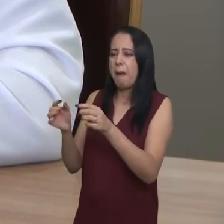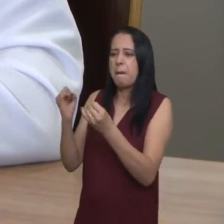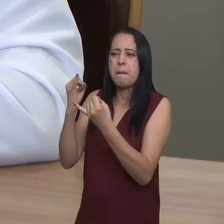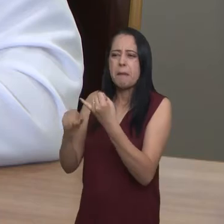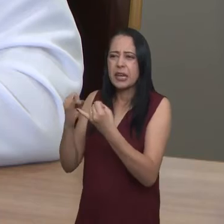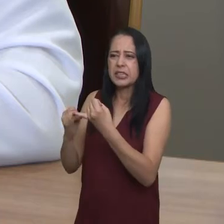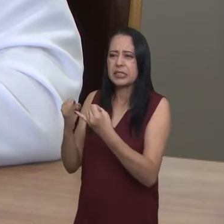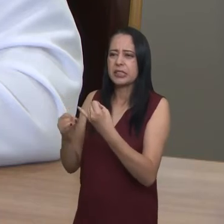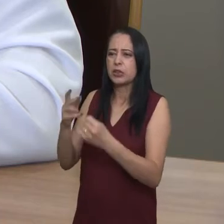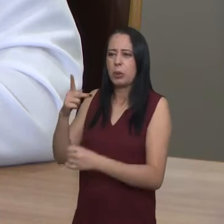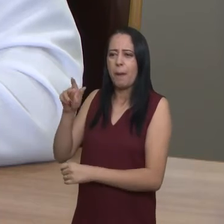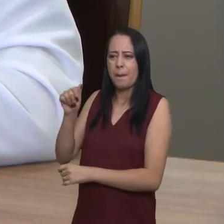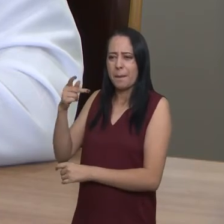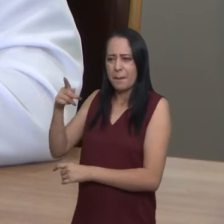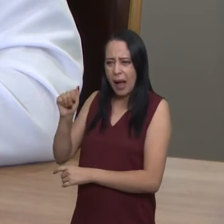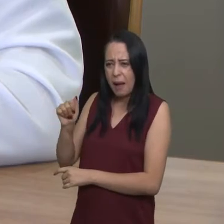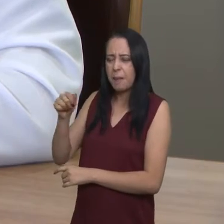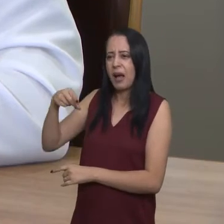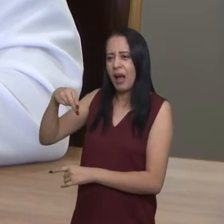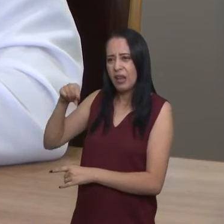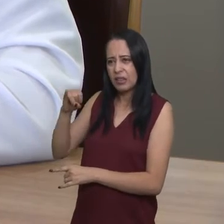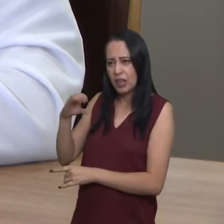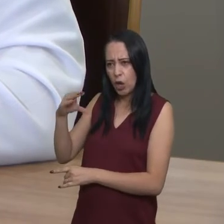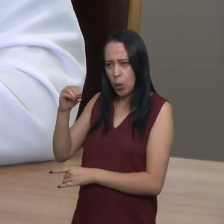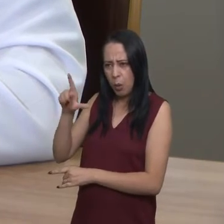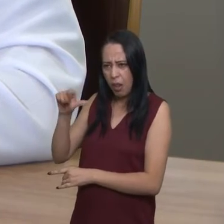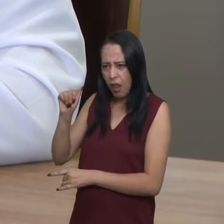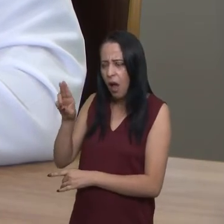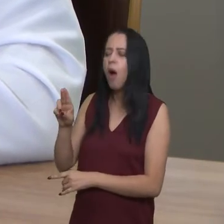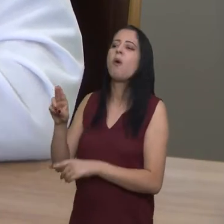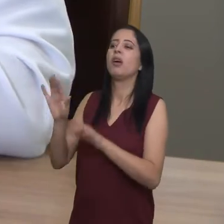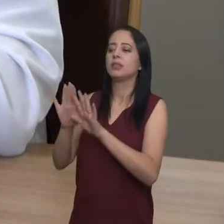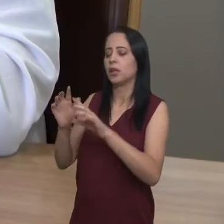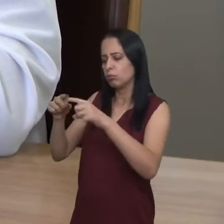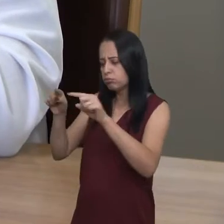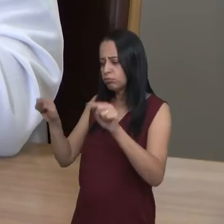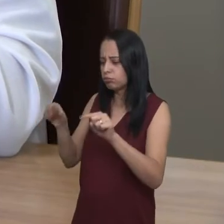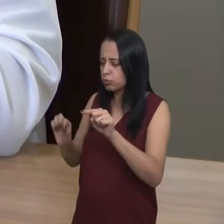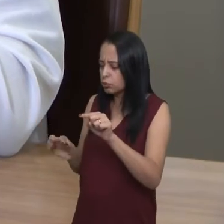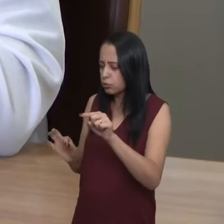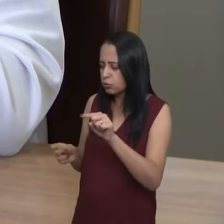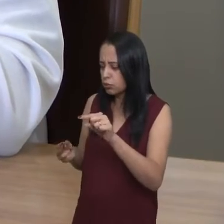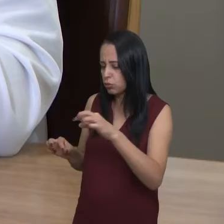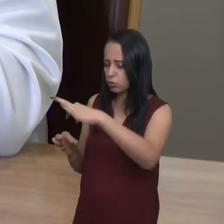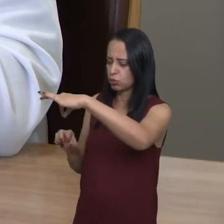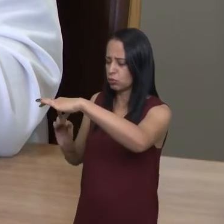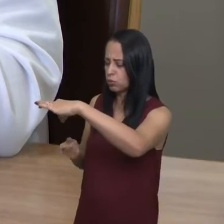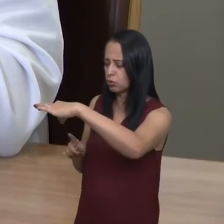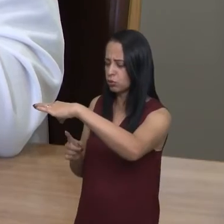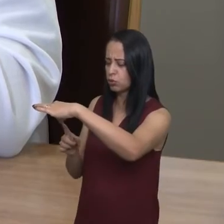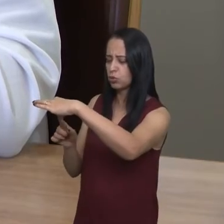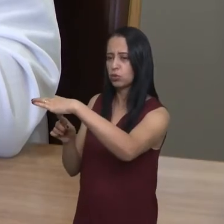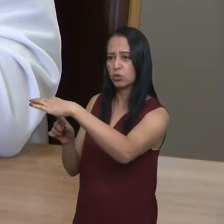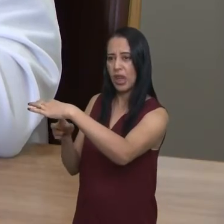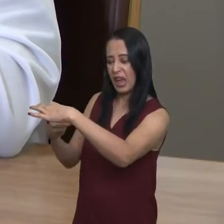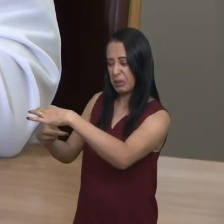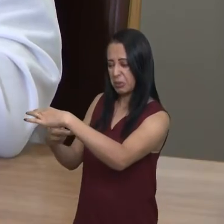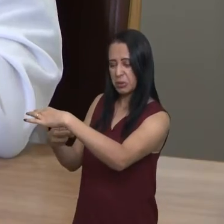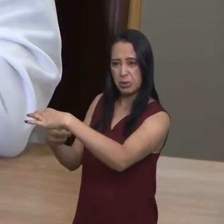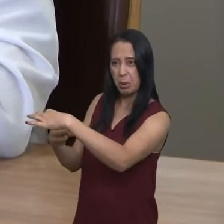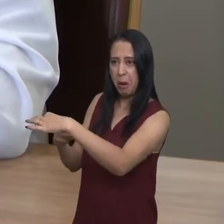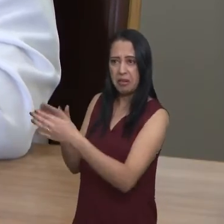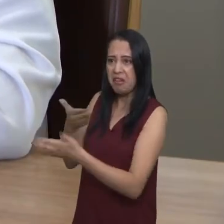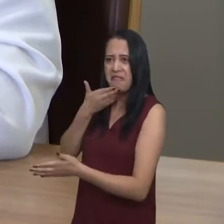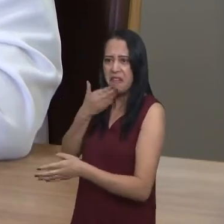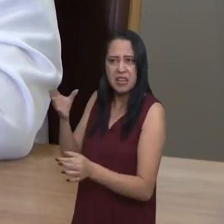Nicolau. E aí a paciente vai ter um pouquinho de cólica, esse DIU é inserido, fica um fiozinho dentro da vagina aqui para cortar, não dói